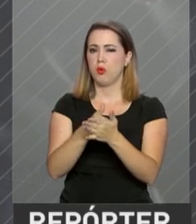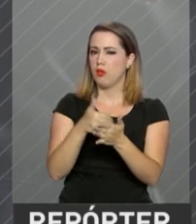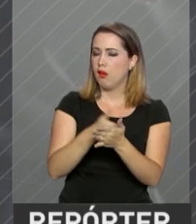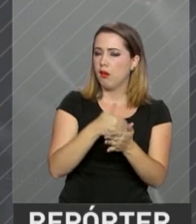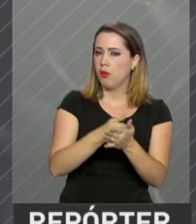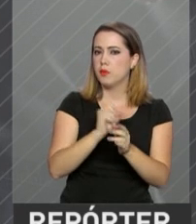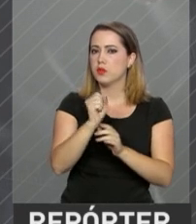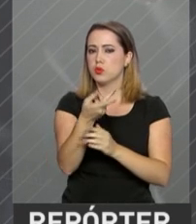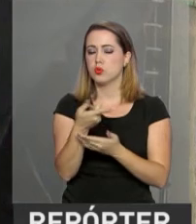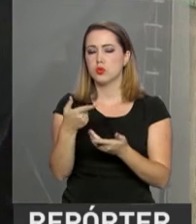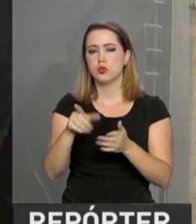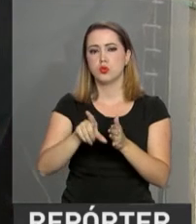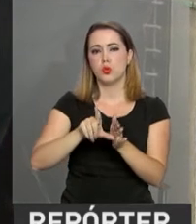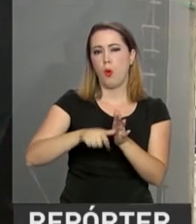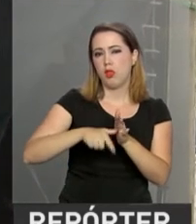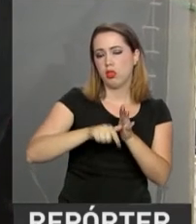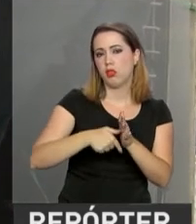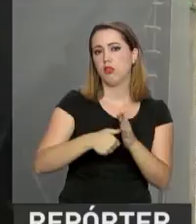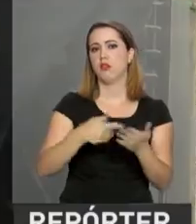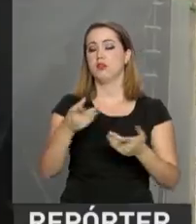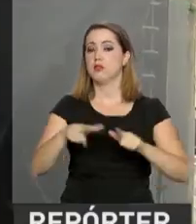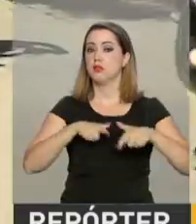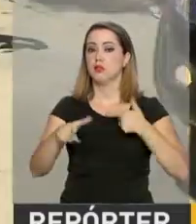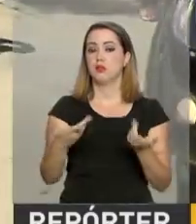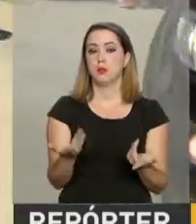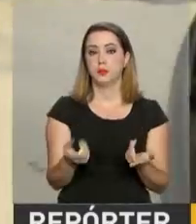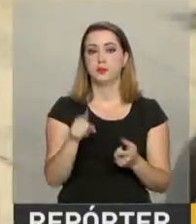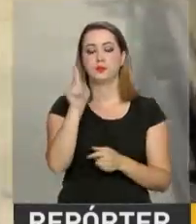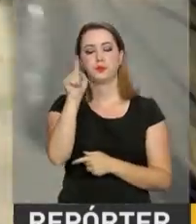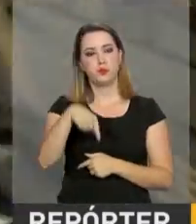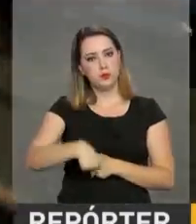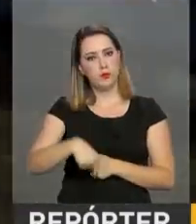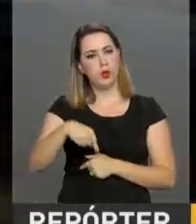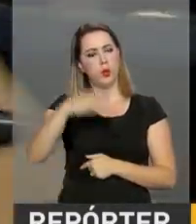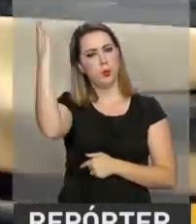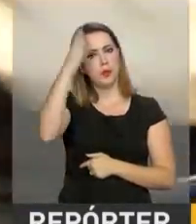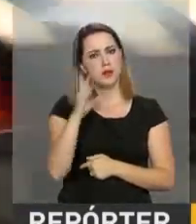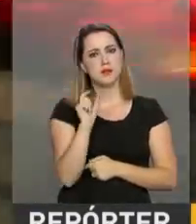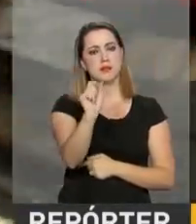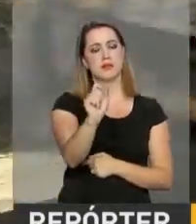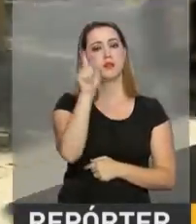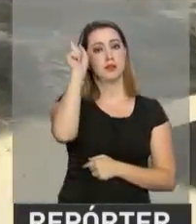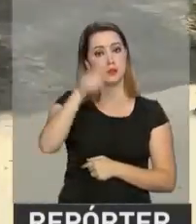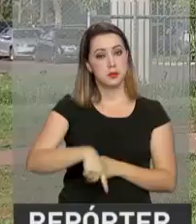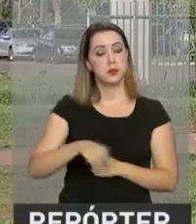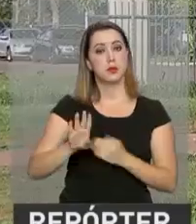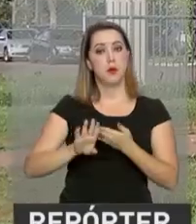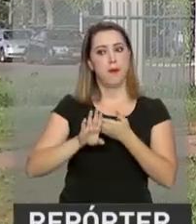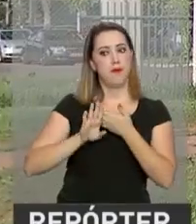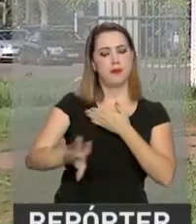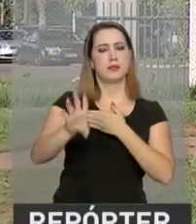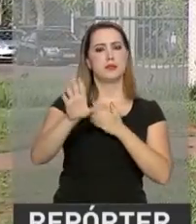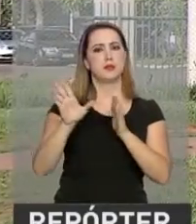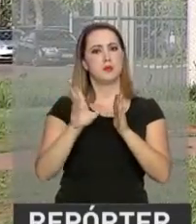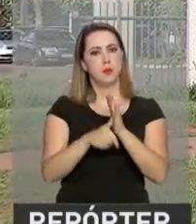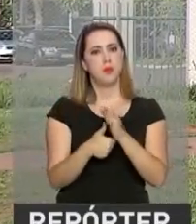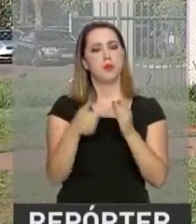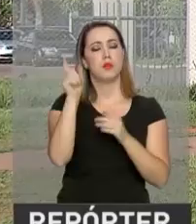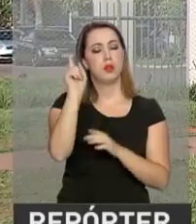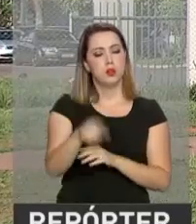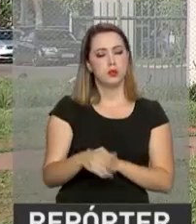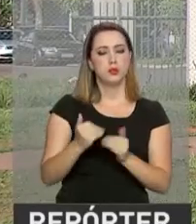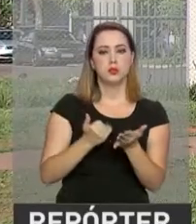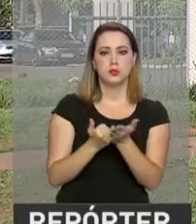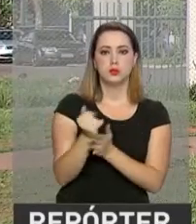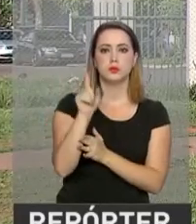retardar ato de ofício. No Brasil, o combate à corrupção é prioridade para o governo. Várias investigações da Polícia Federal